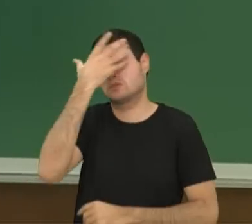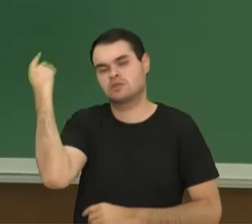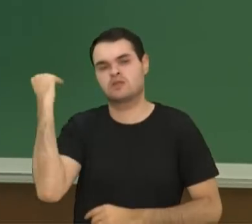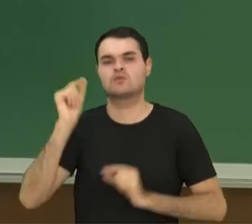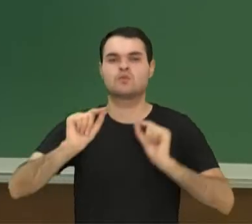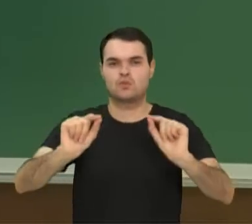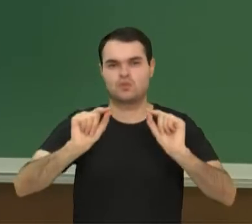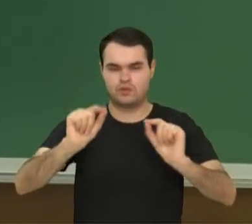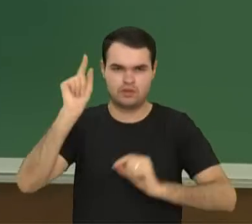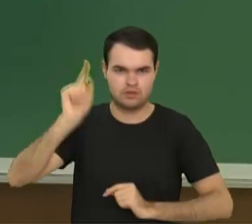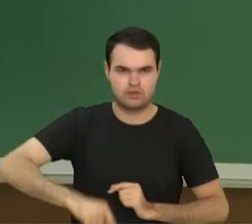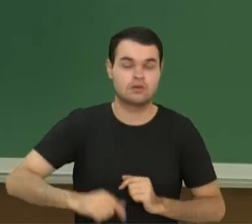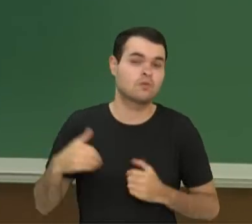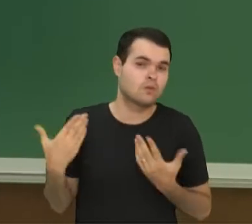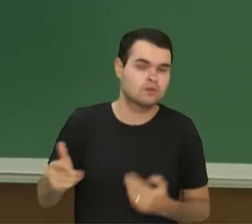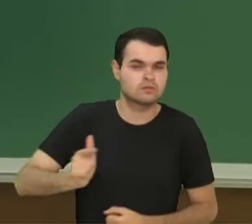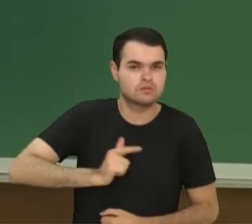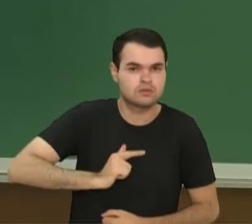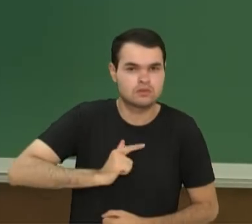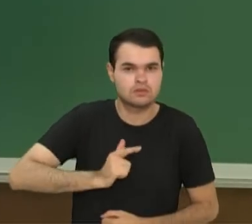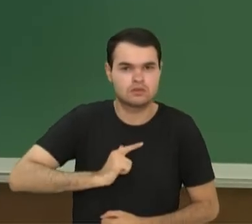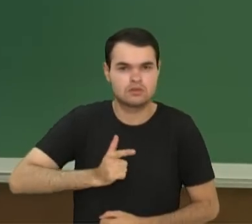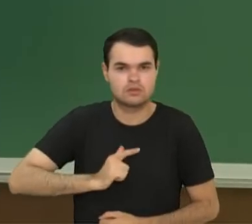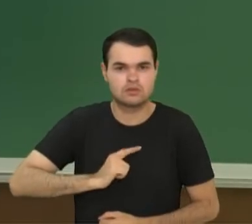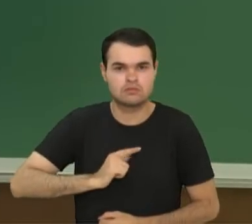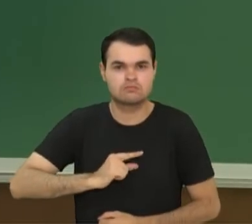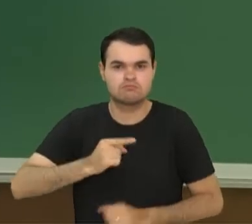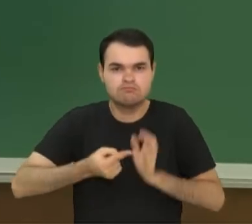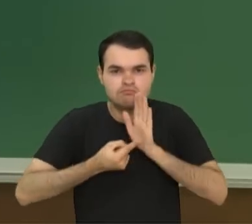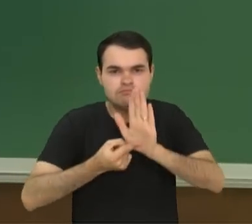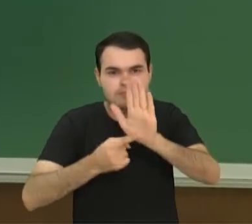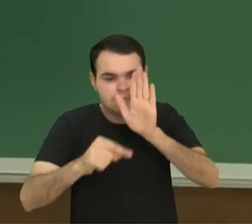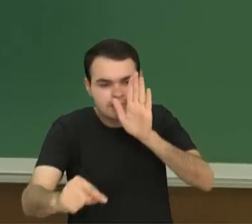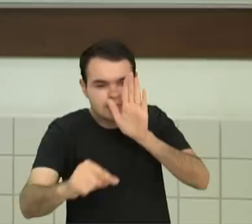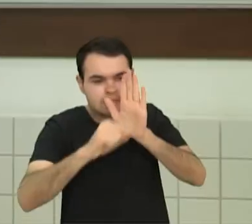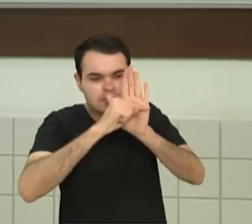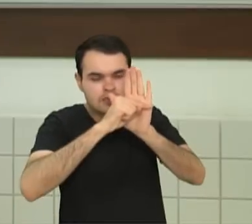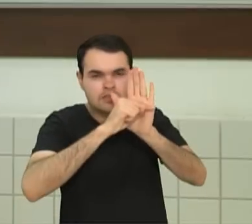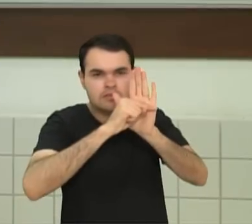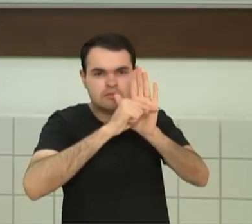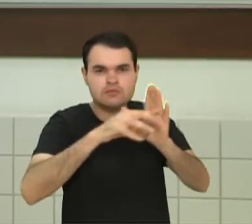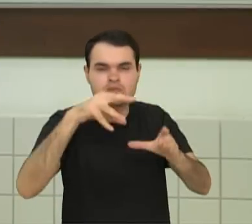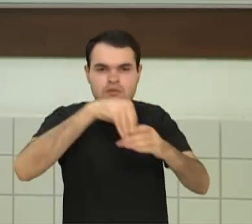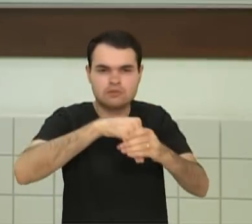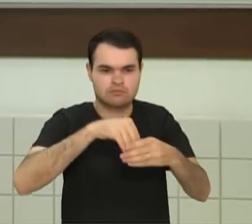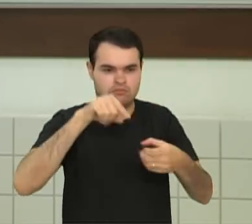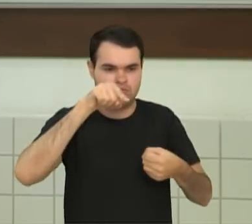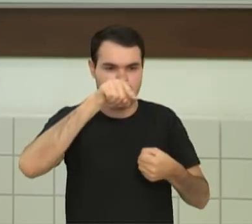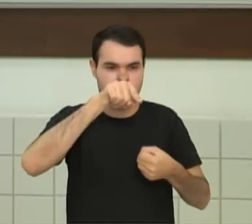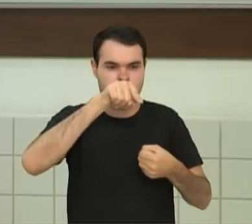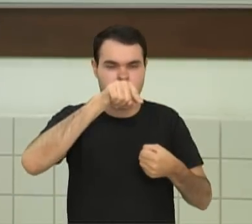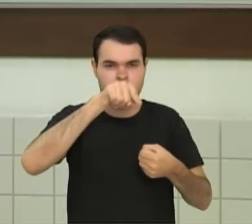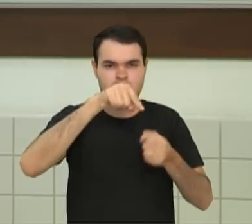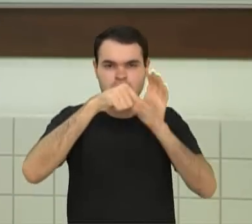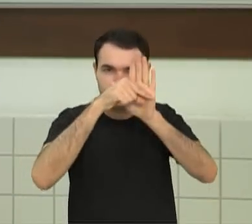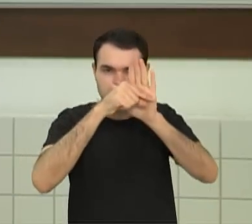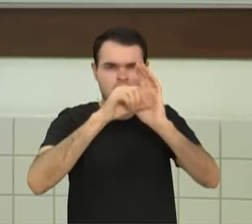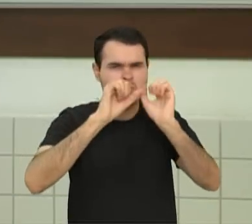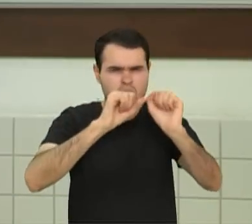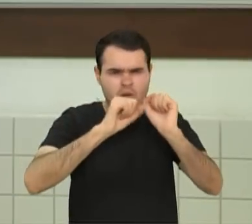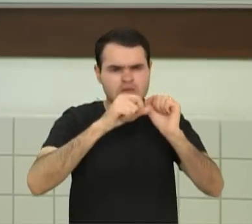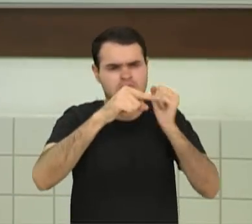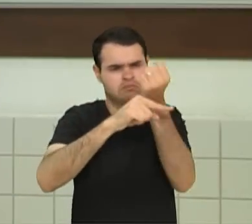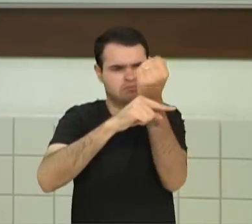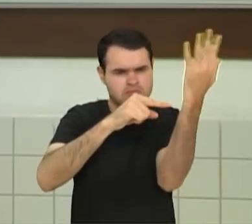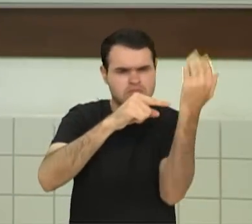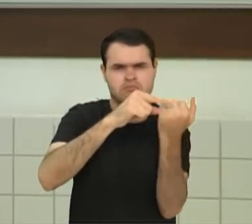tá? Que é quando eu tenho um sinal negativo no expoente. Esse expoente pode ser fracionário, qualquer um